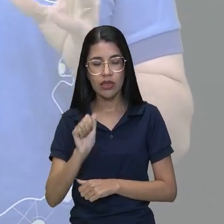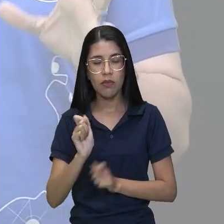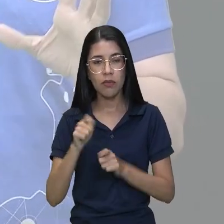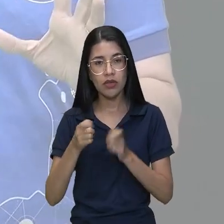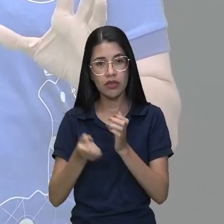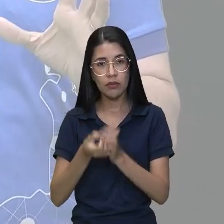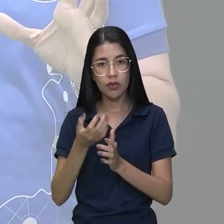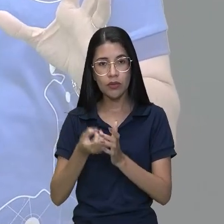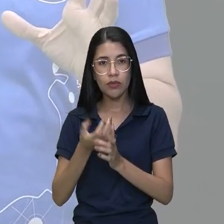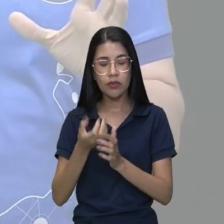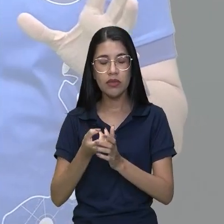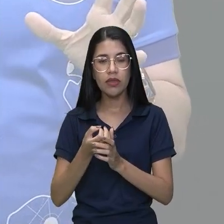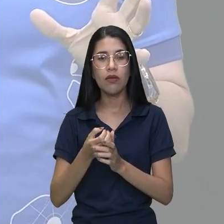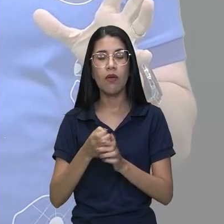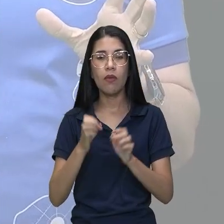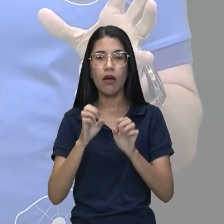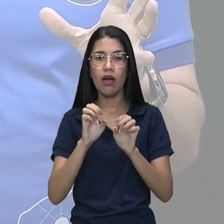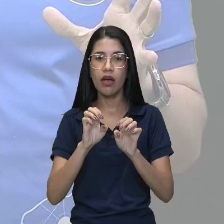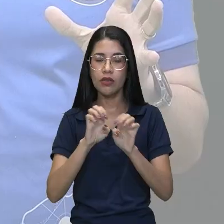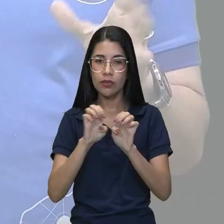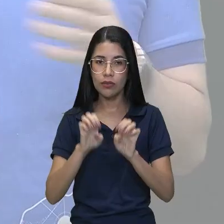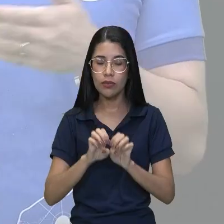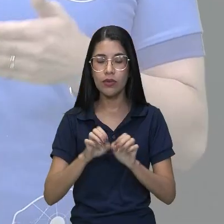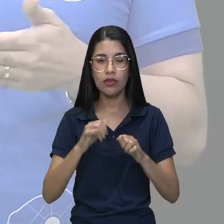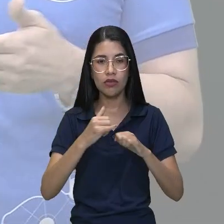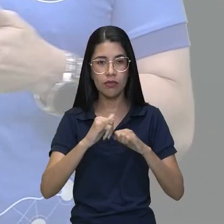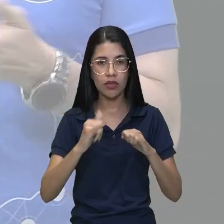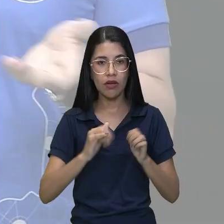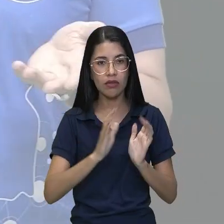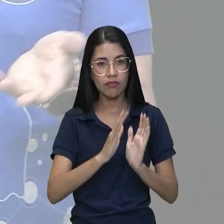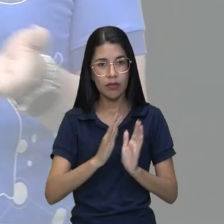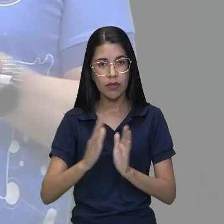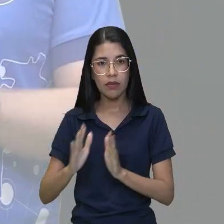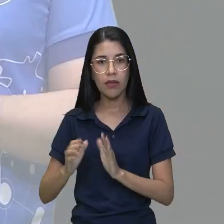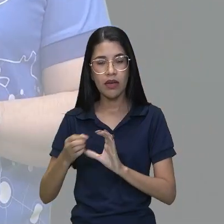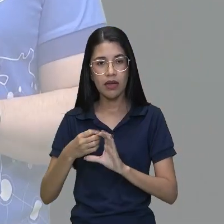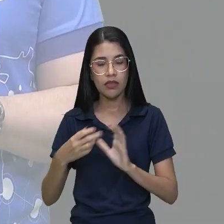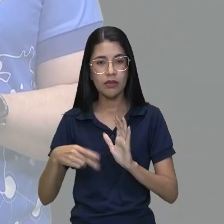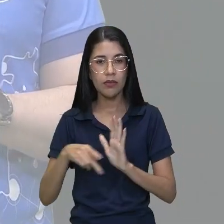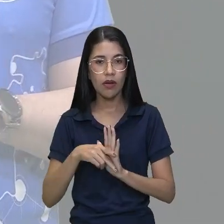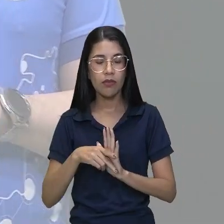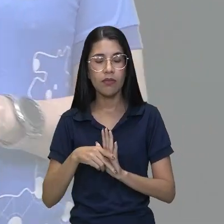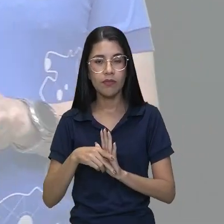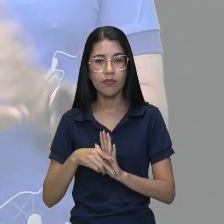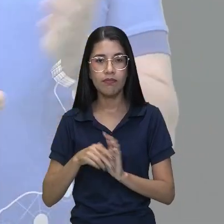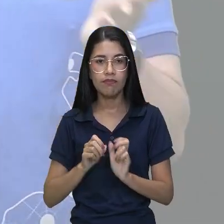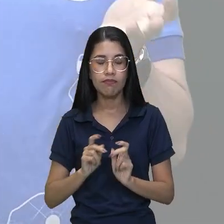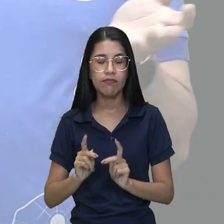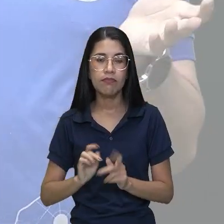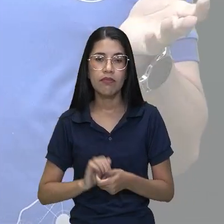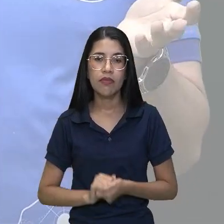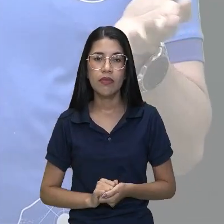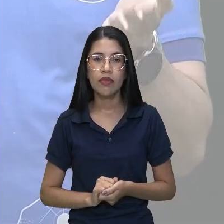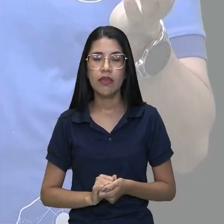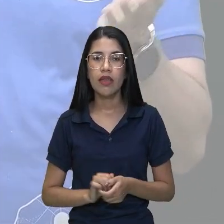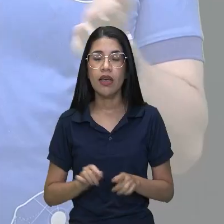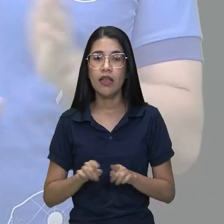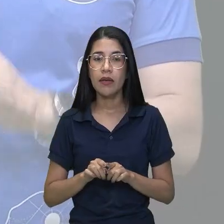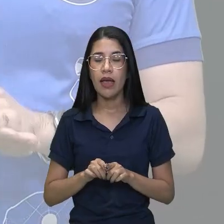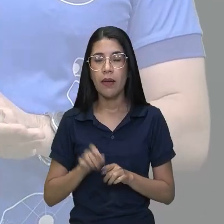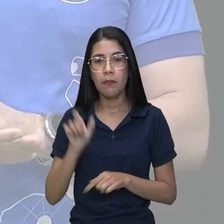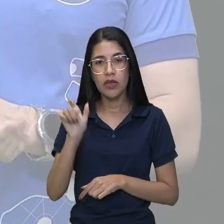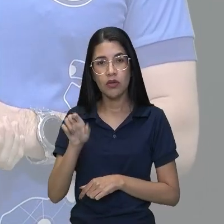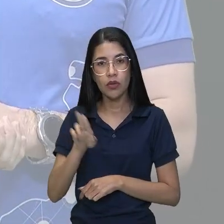uma sequência de aminoácidos característica, tá? Isso dizendo no laboratório, claro, né? Quem usa muito insulina é